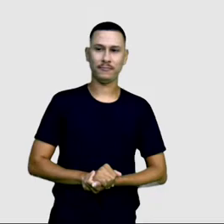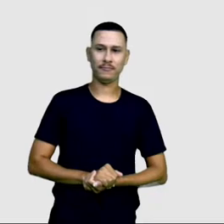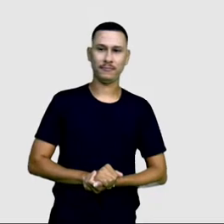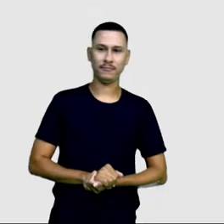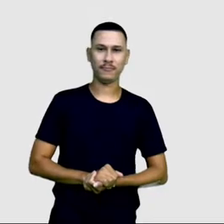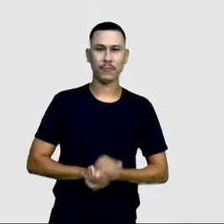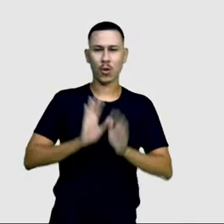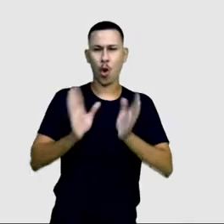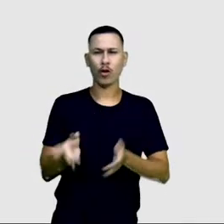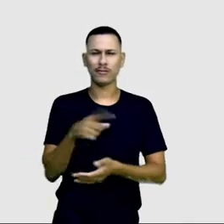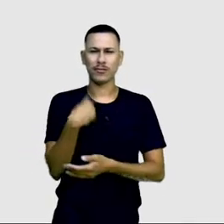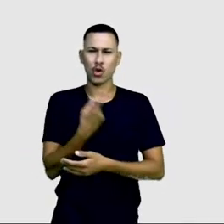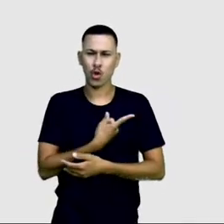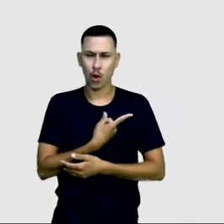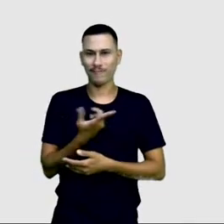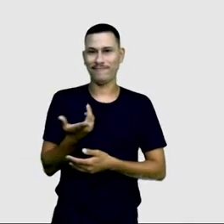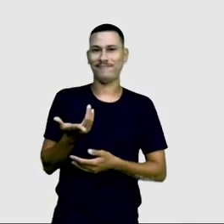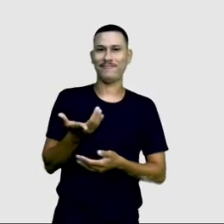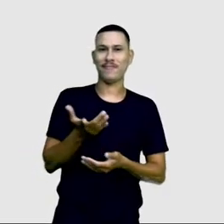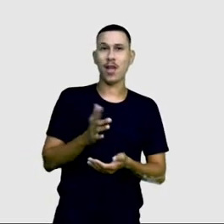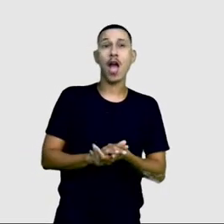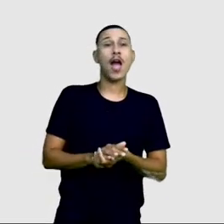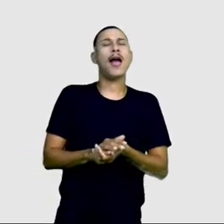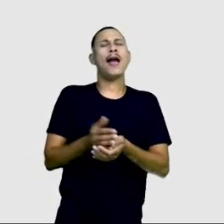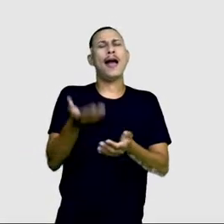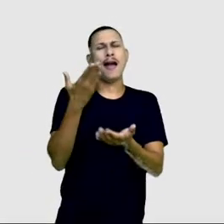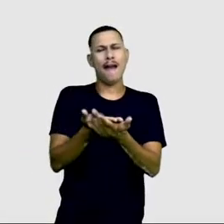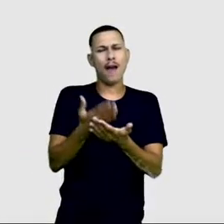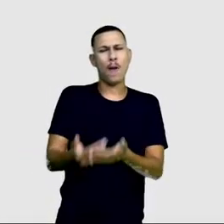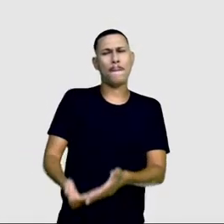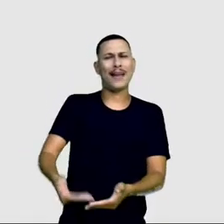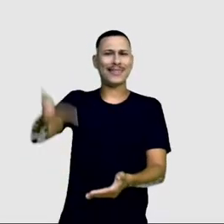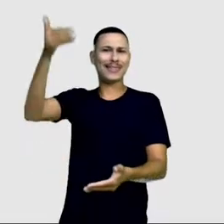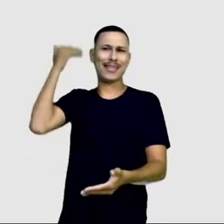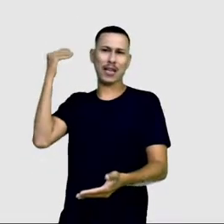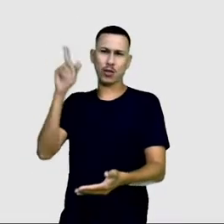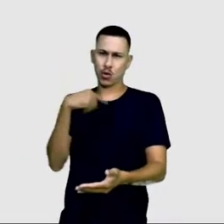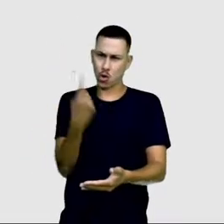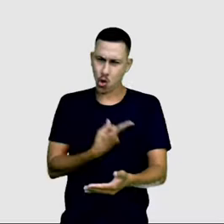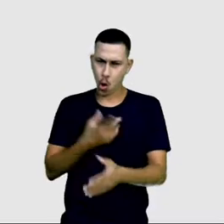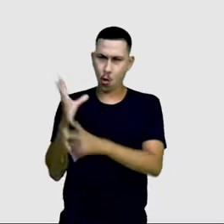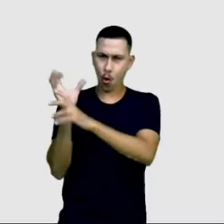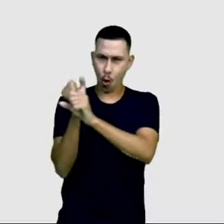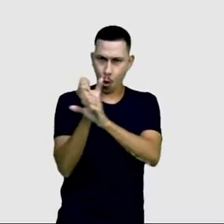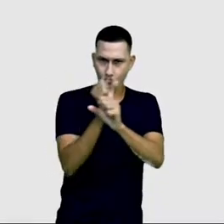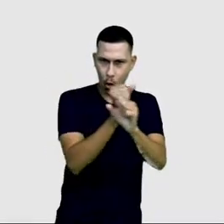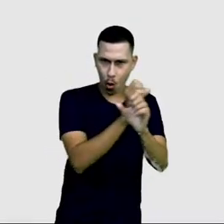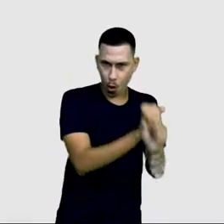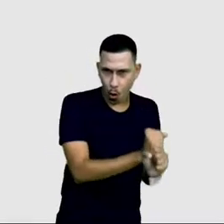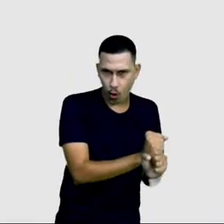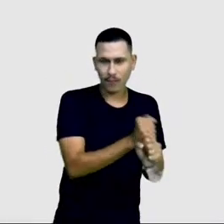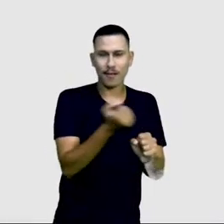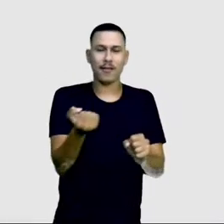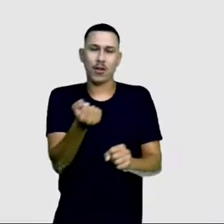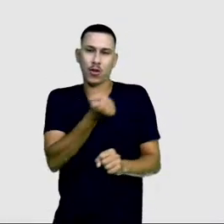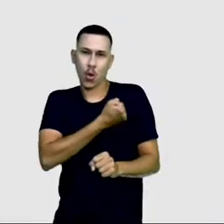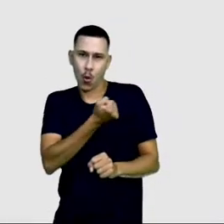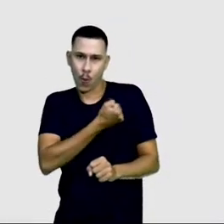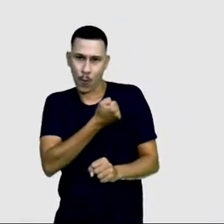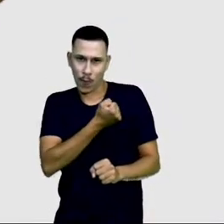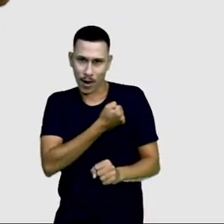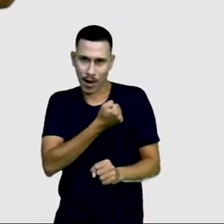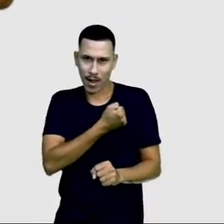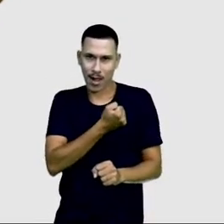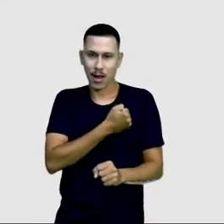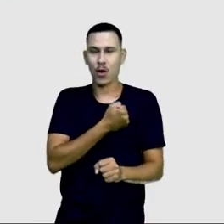Hoje a gente vai fazer o seguinte, né? Lembrando que na última aula nós somamos e subtraímos números inteiros, mas hoje nós vamos